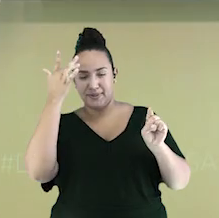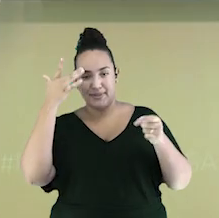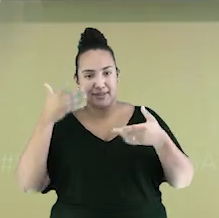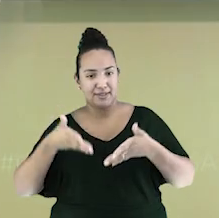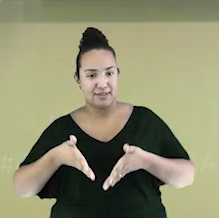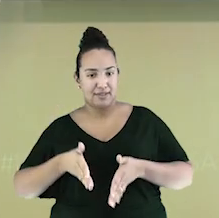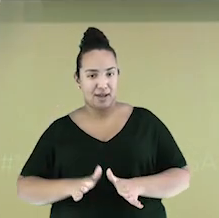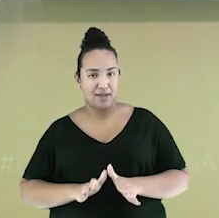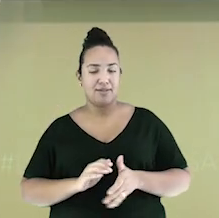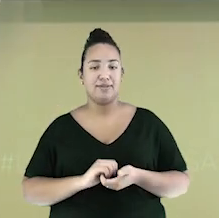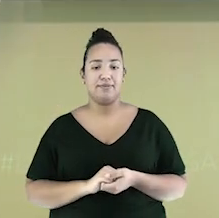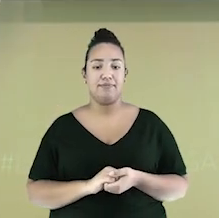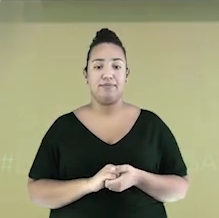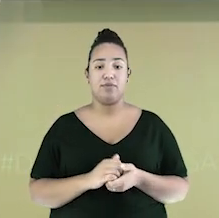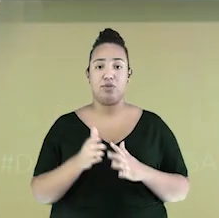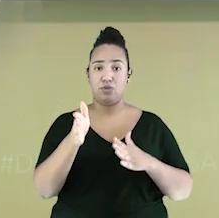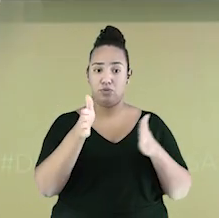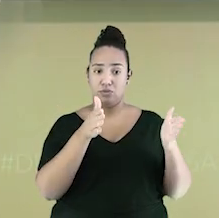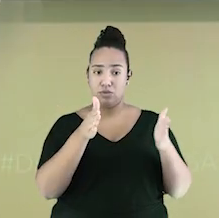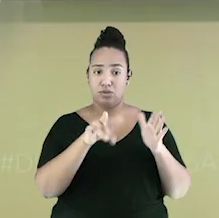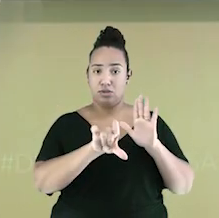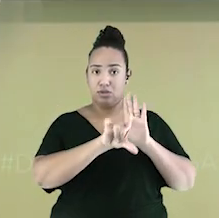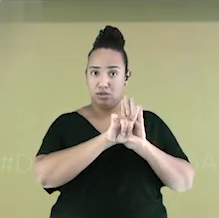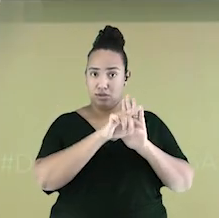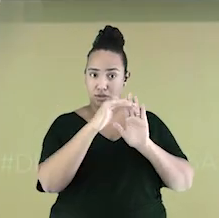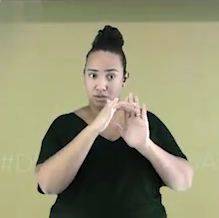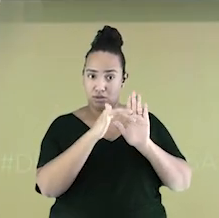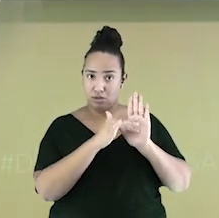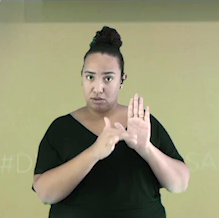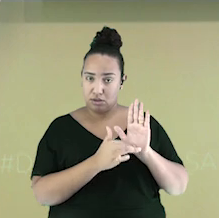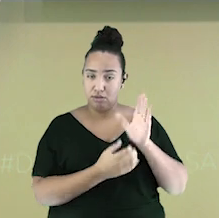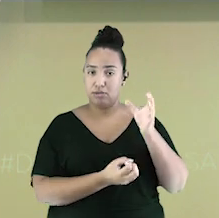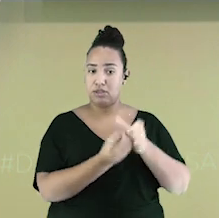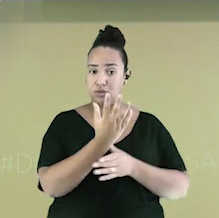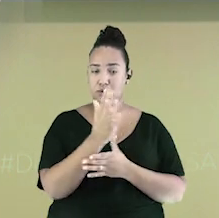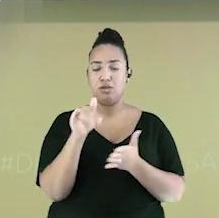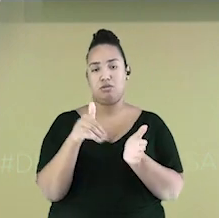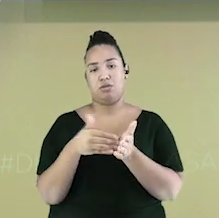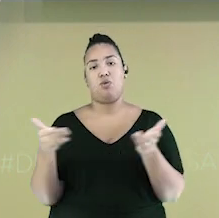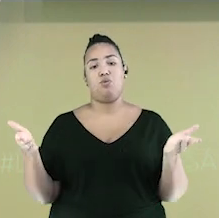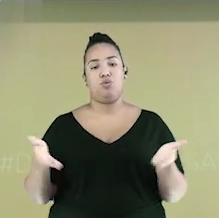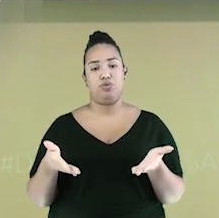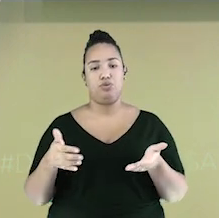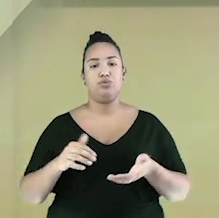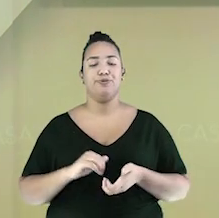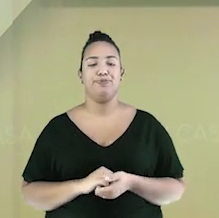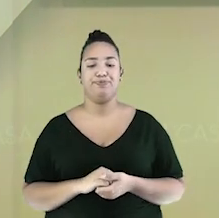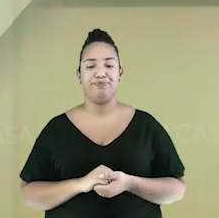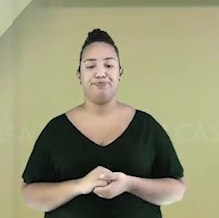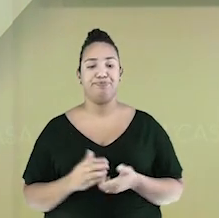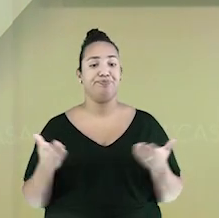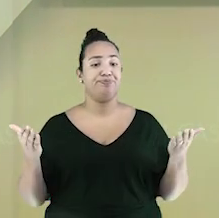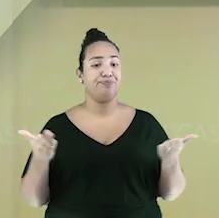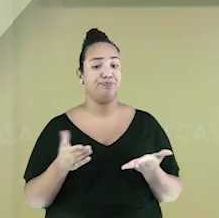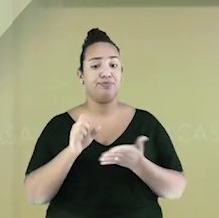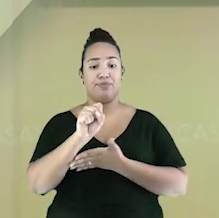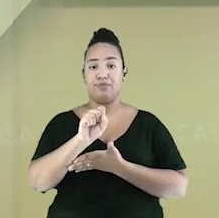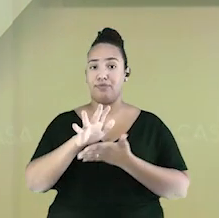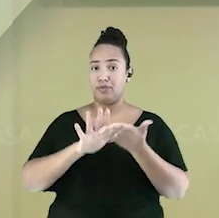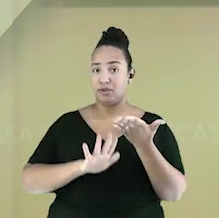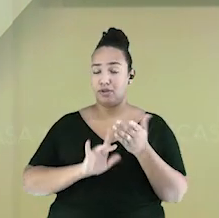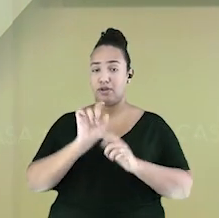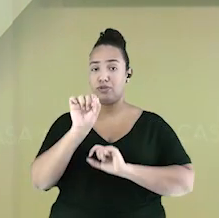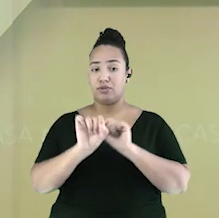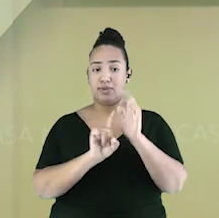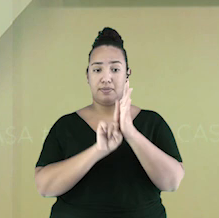nascidos, desde o período das primeiras intervenções políticas demográficas no país. A atividade da aula de